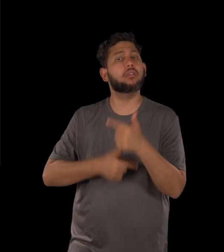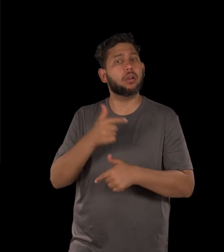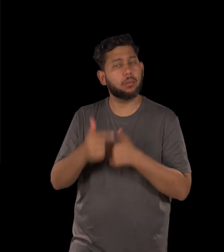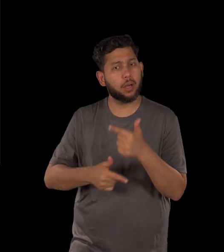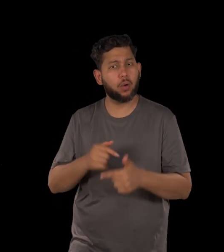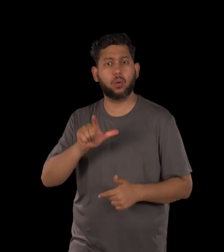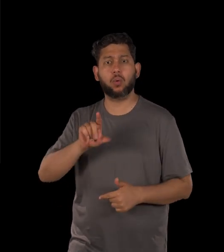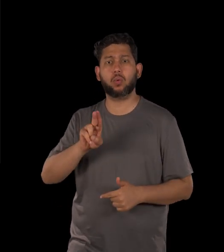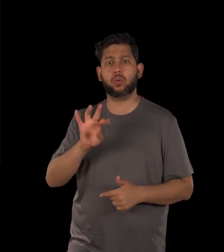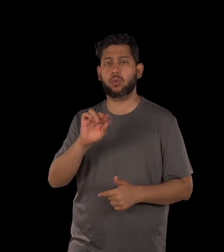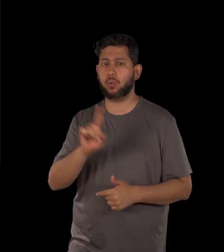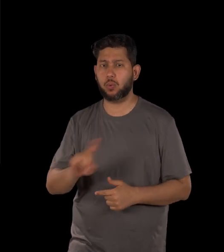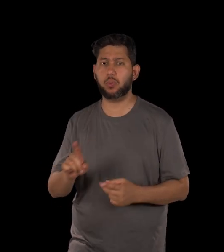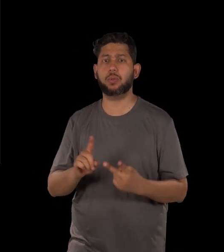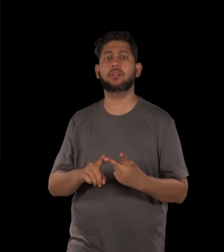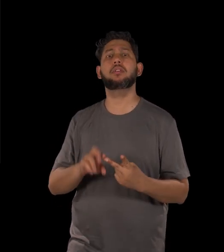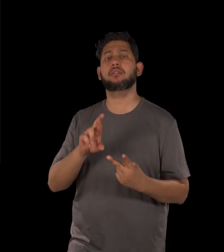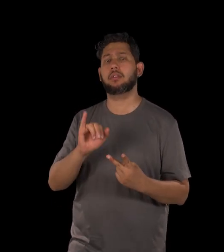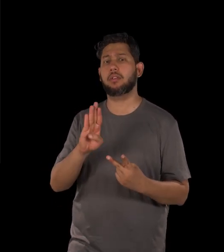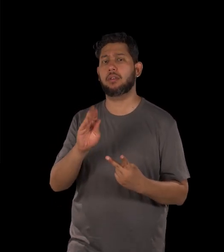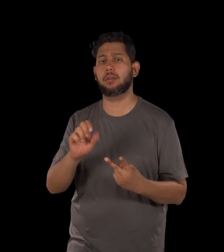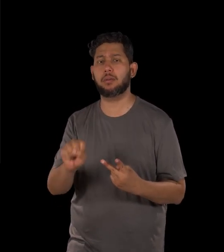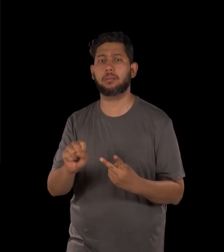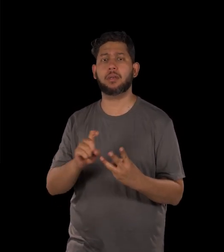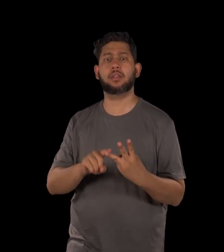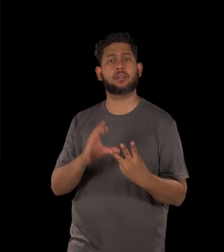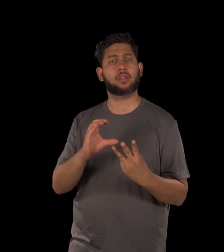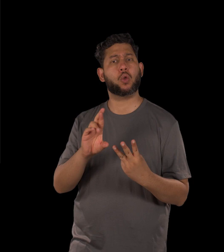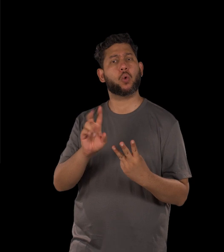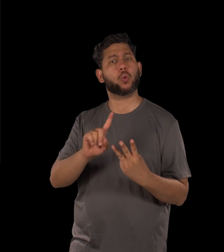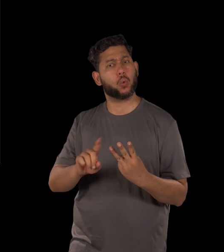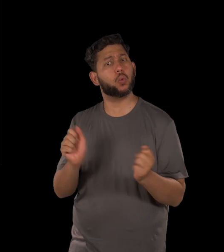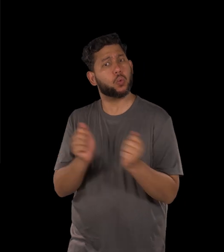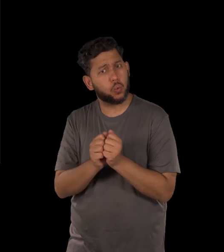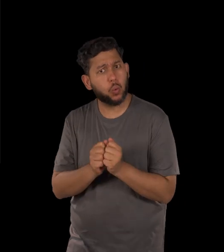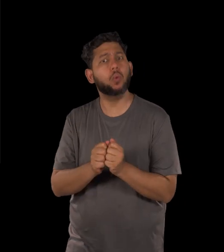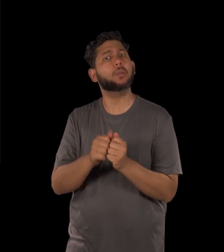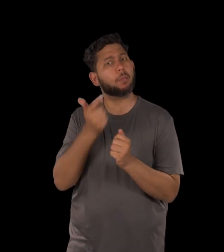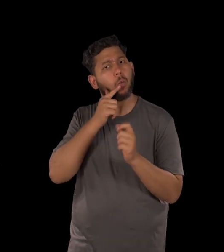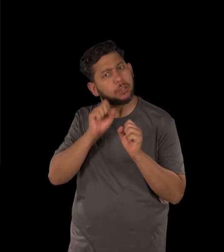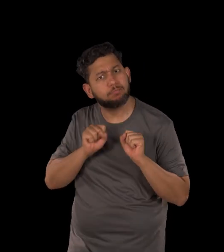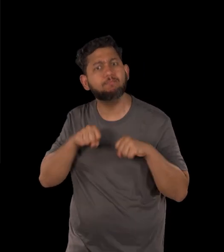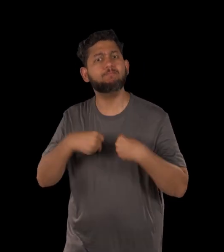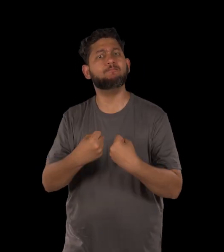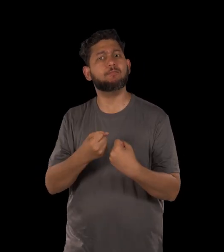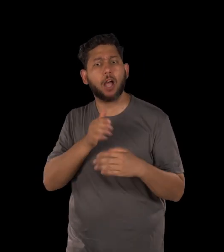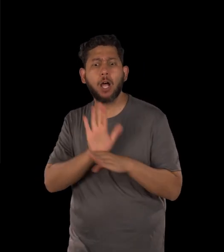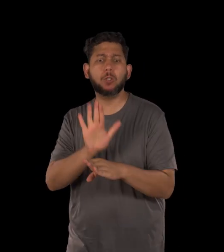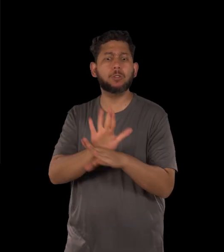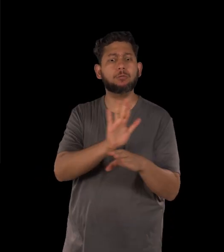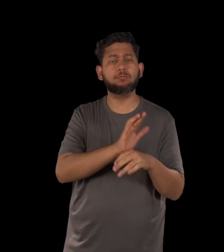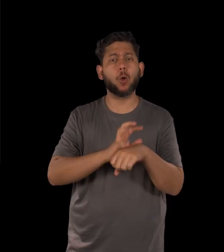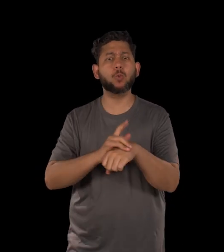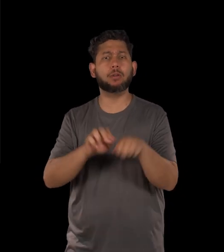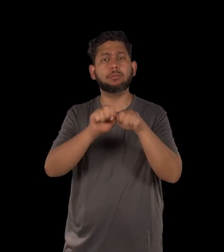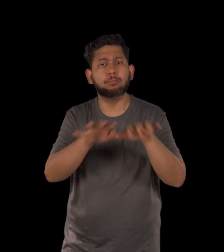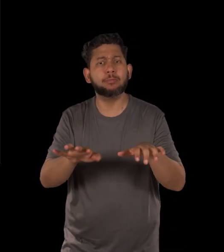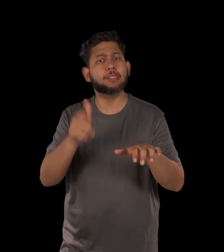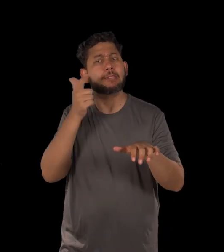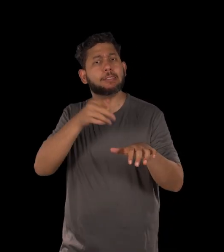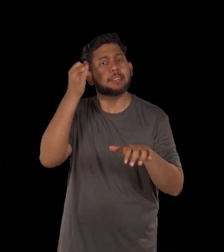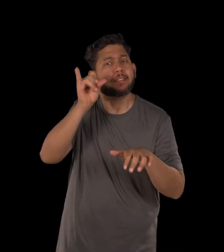e Oswaldo Cruz no combate a doenças infecciosas. A chance de Vital Brasil pesquisar antídotos contra picadas de